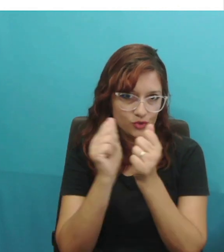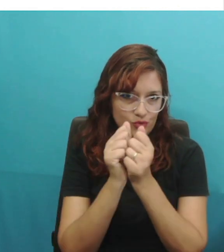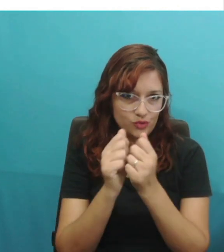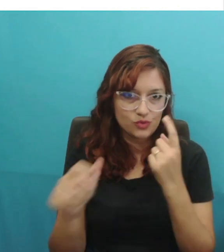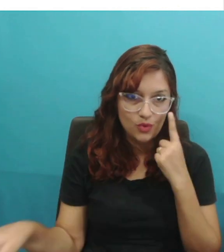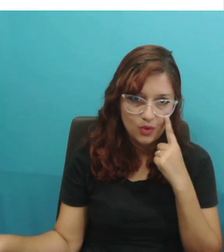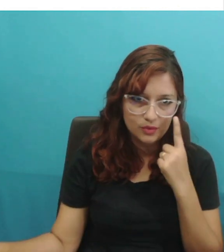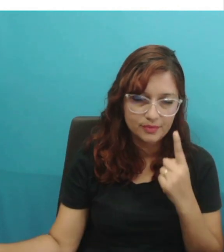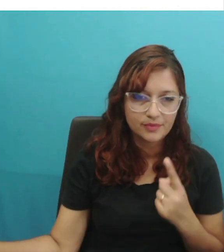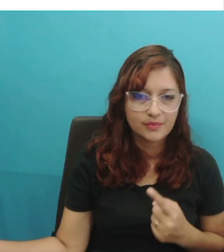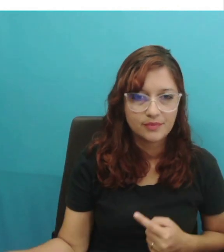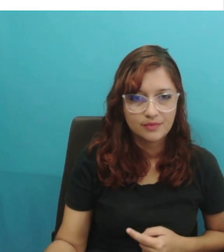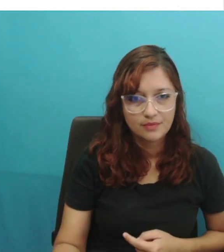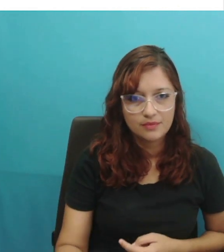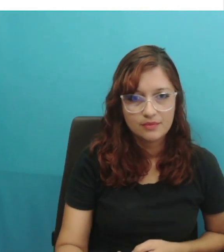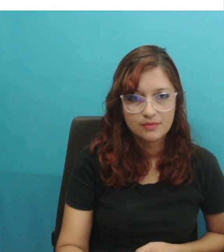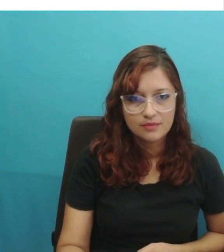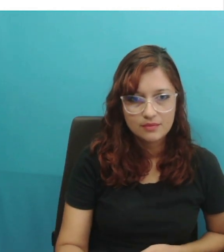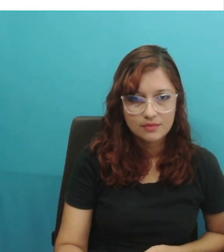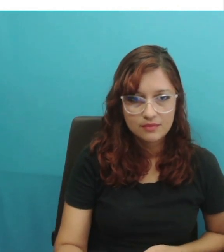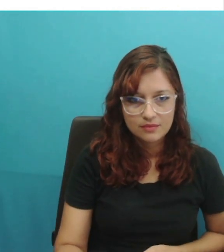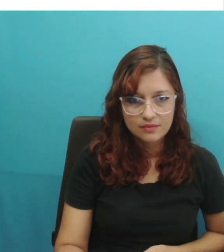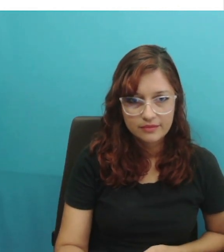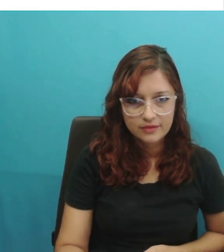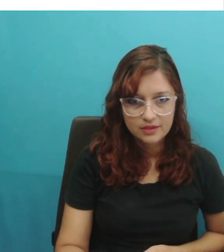Veja, tem dois verbos juntinhos, ó.